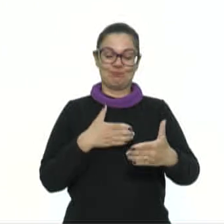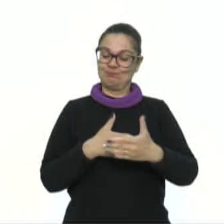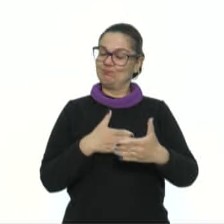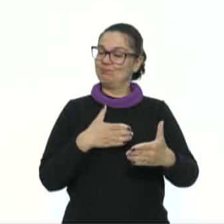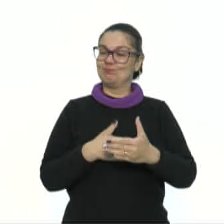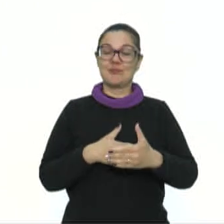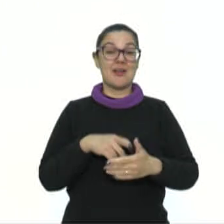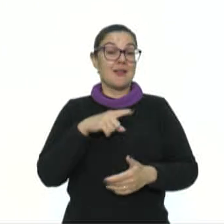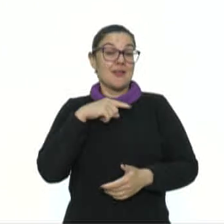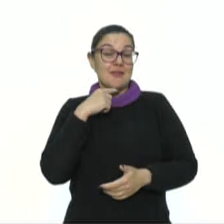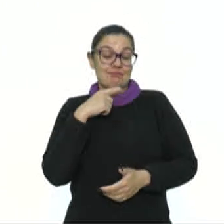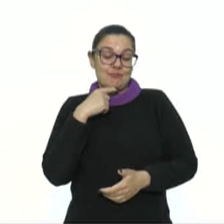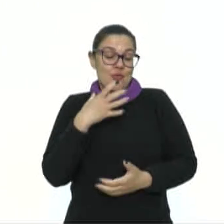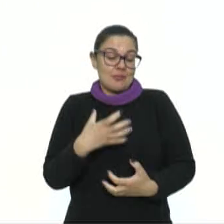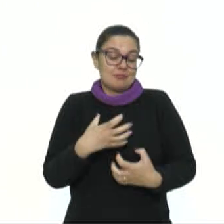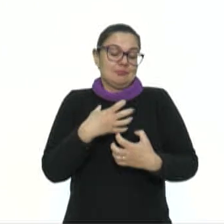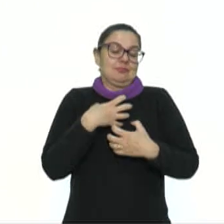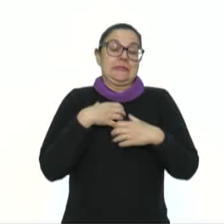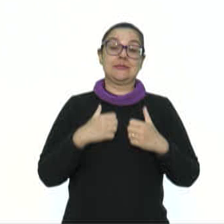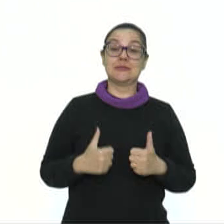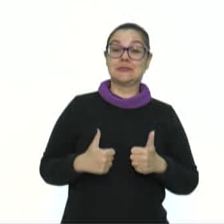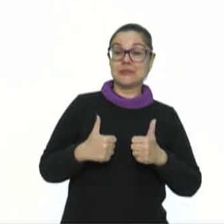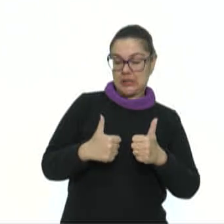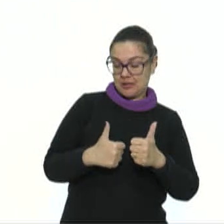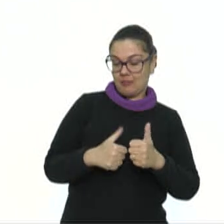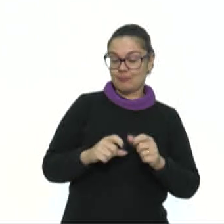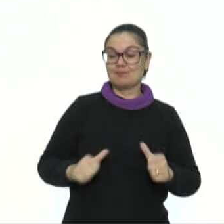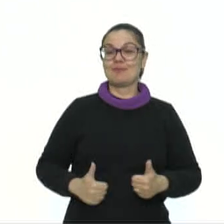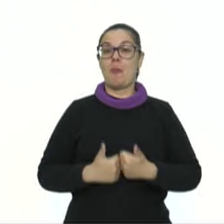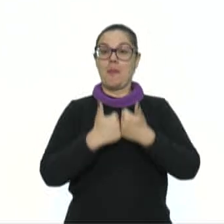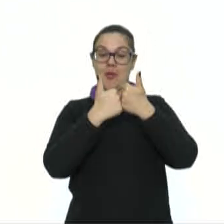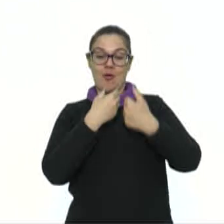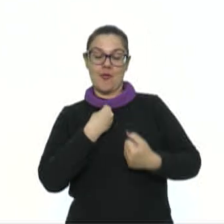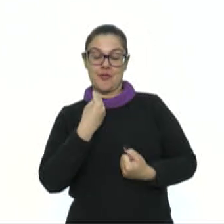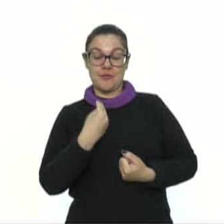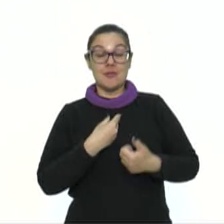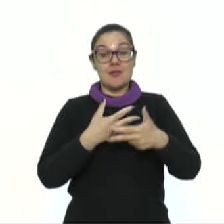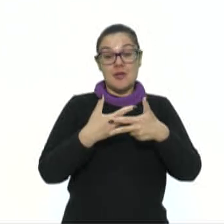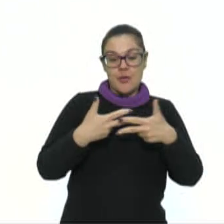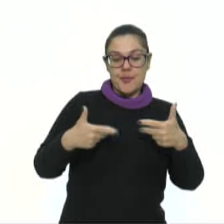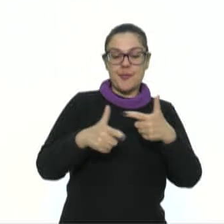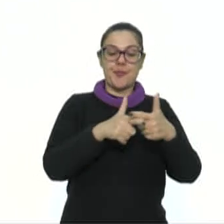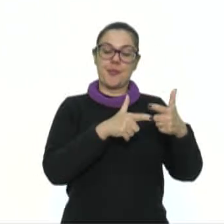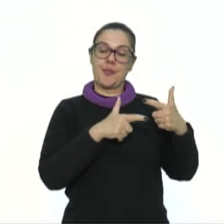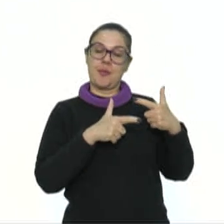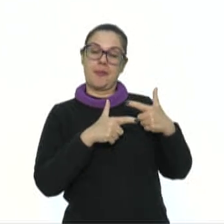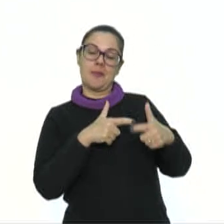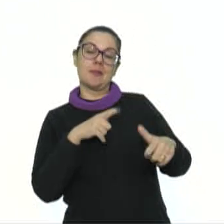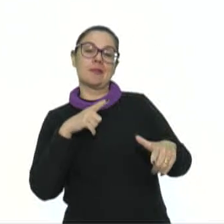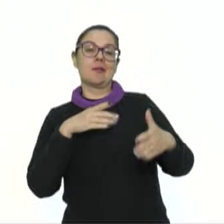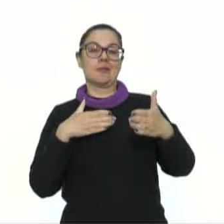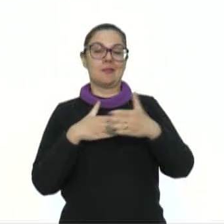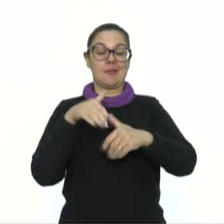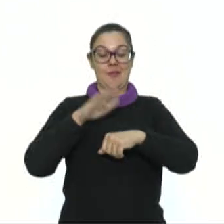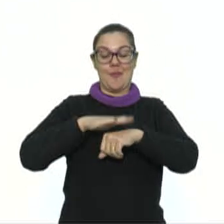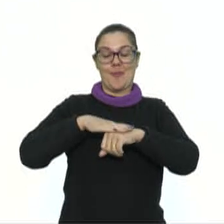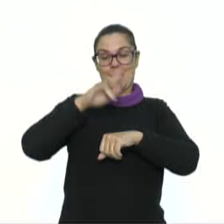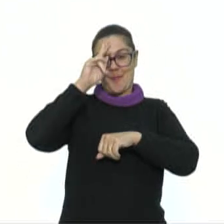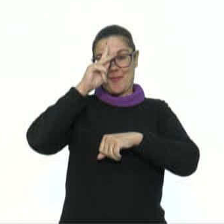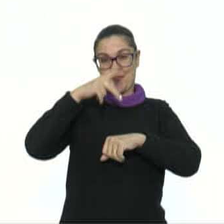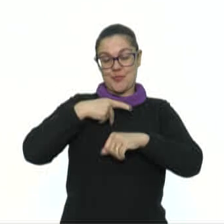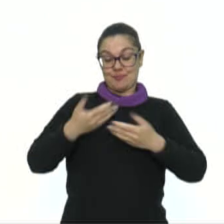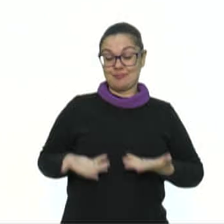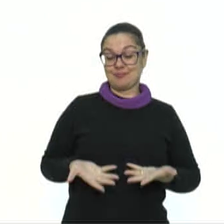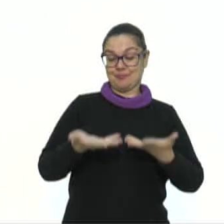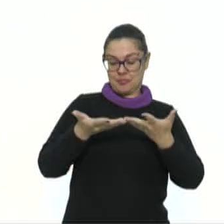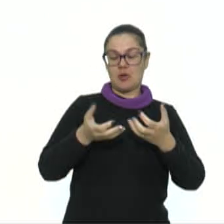e não se sentir competente o suficiente para obter êxito em situações que estão condicionadas ao seu desempenho.